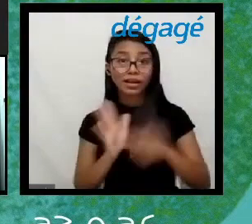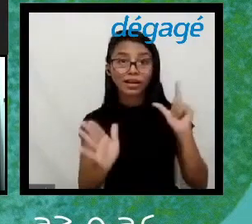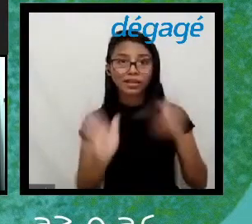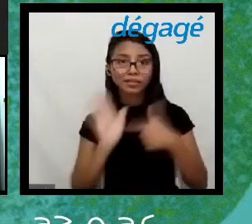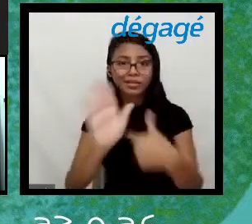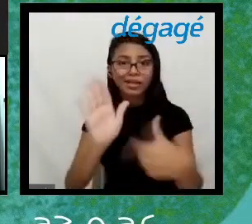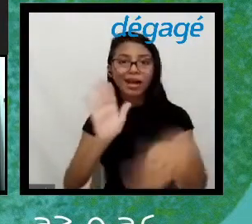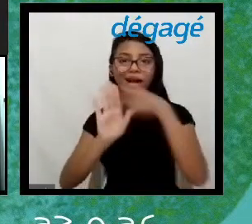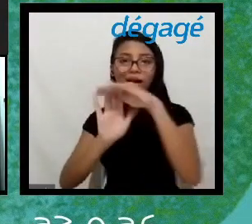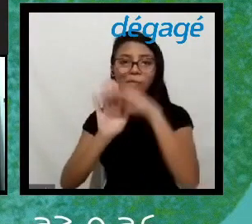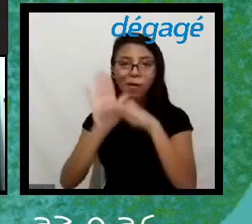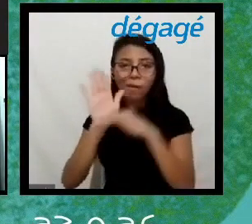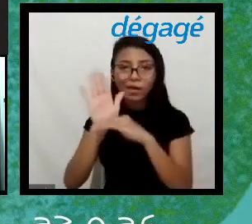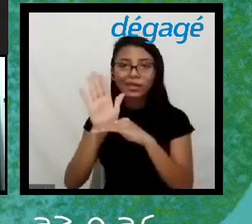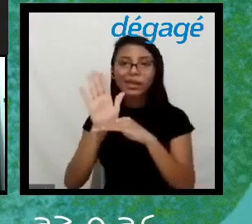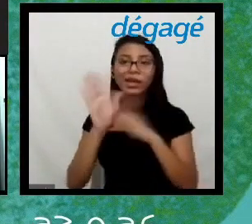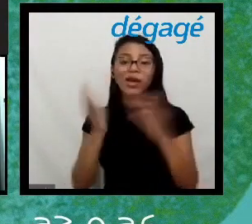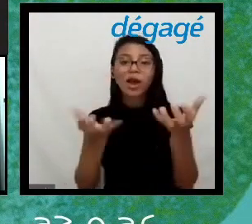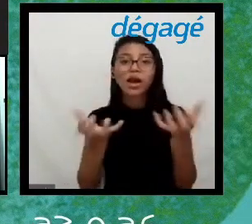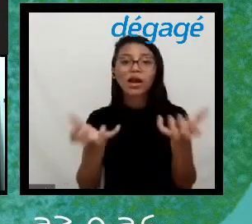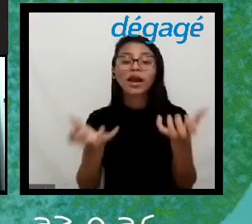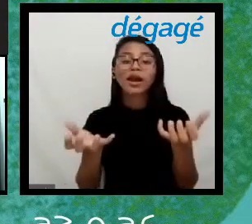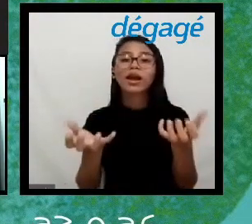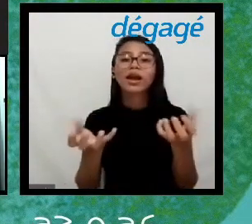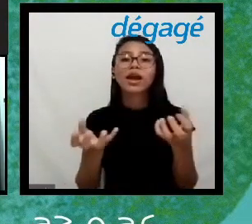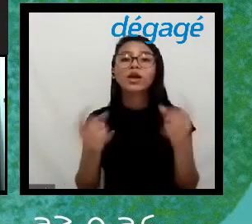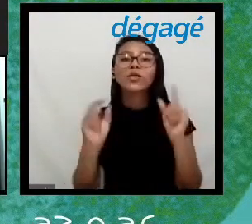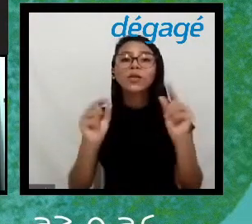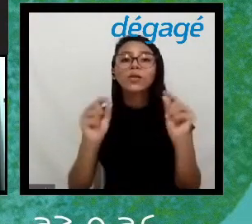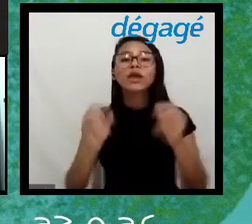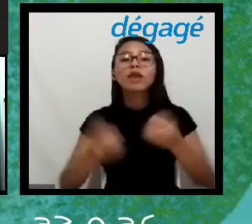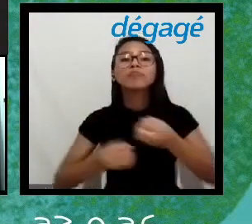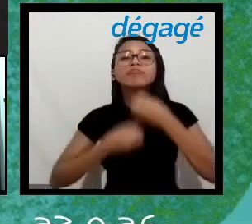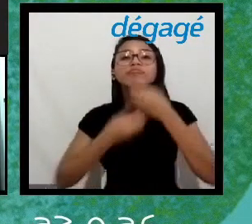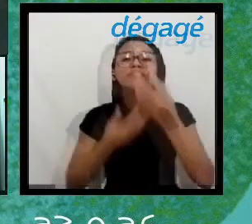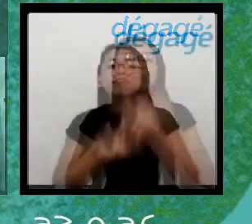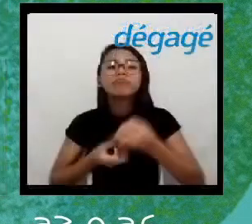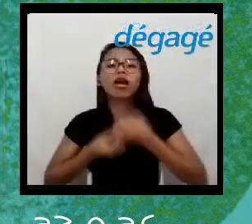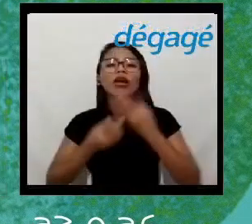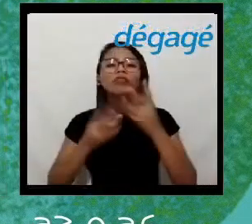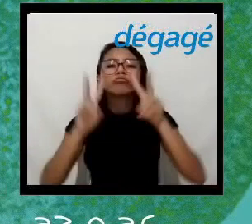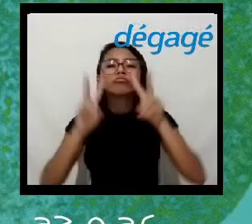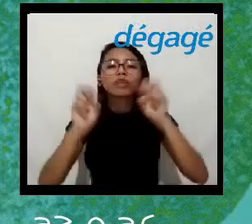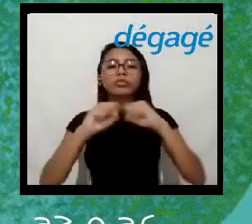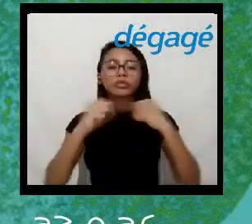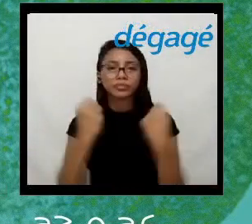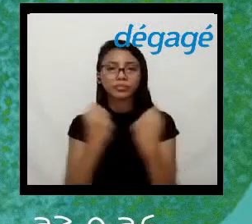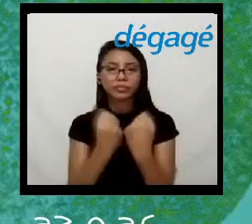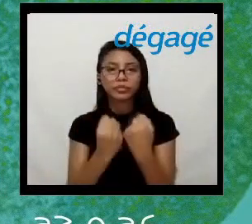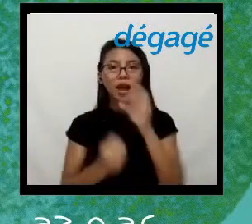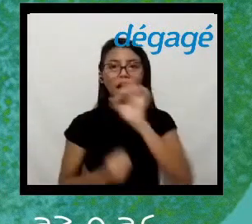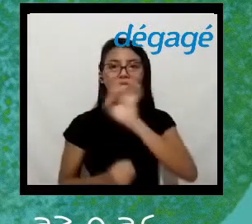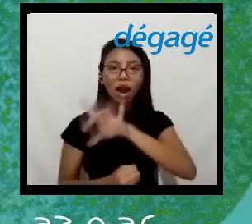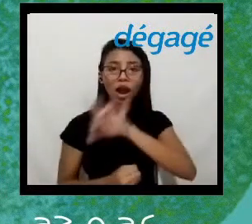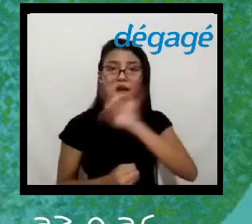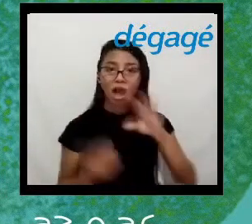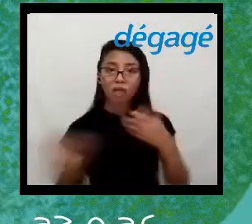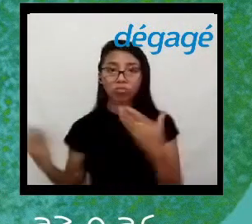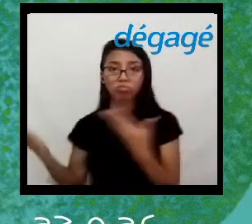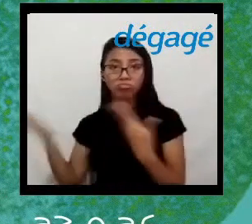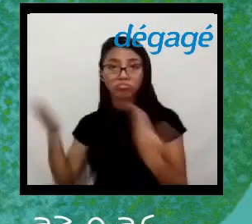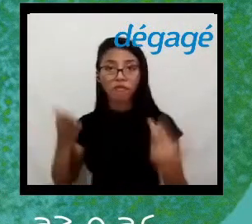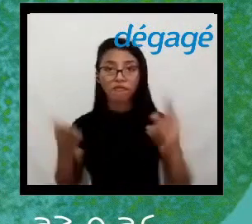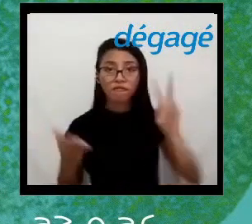noite, eu gostaria de explanar como se dará a dinâmica do seminário. Cada convidado terá 50 minutos para fazer